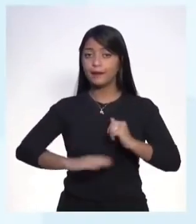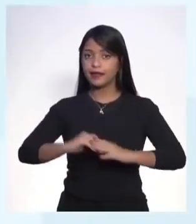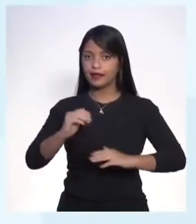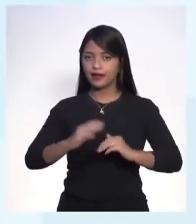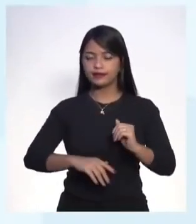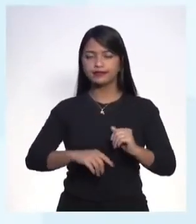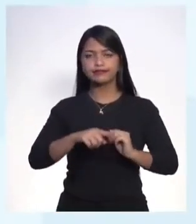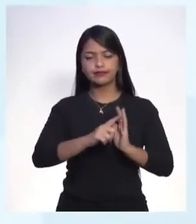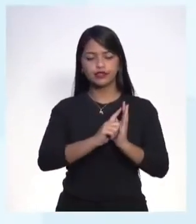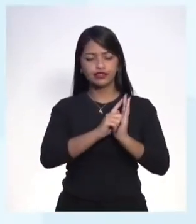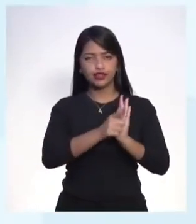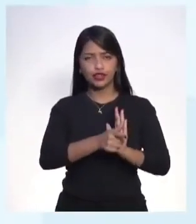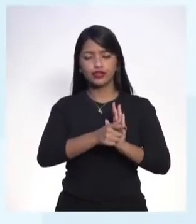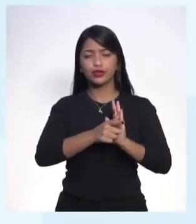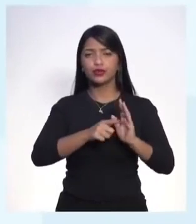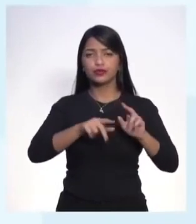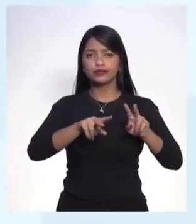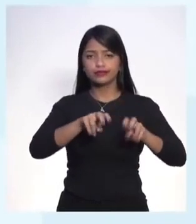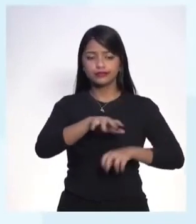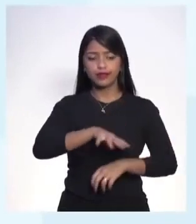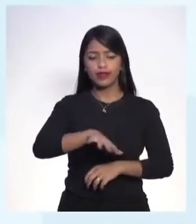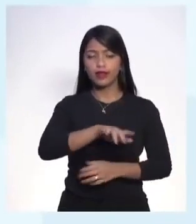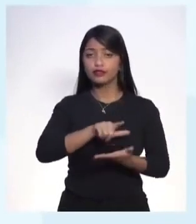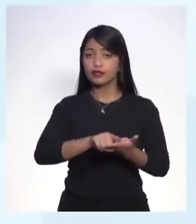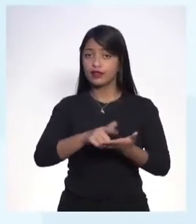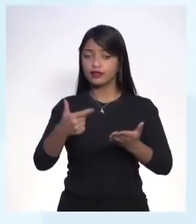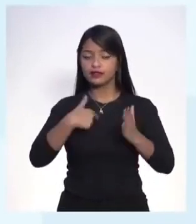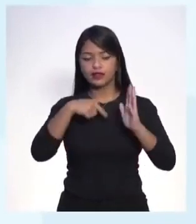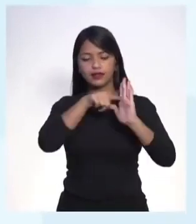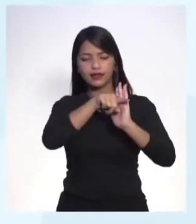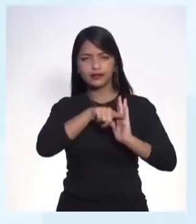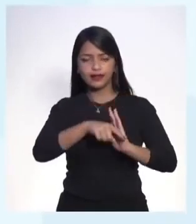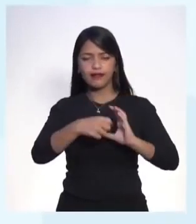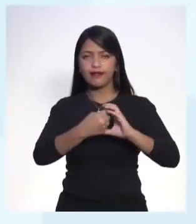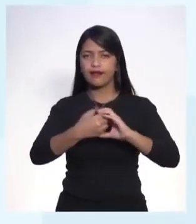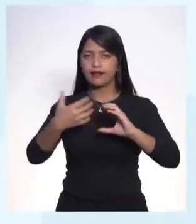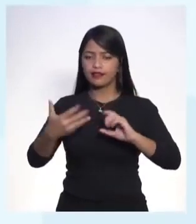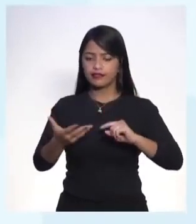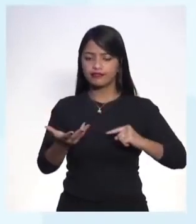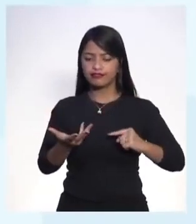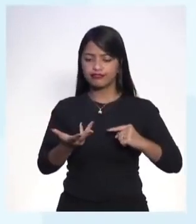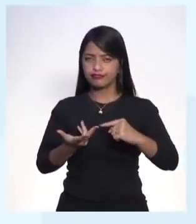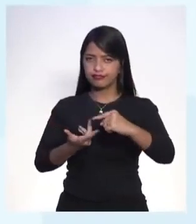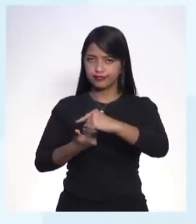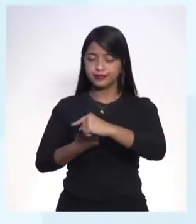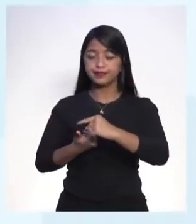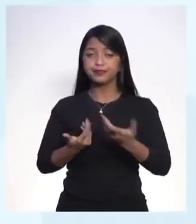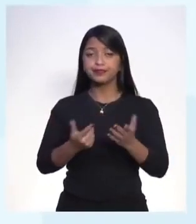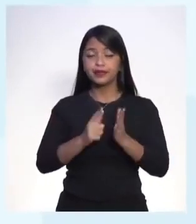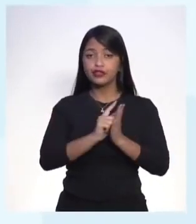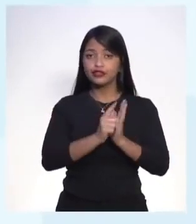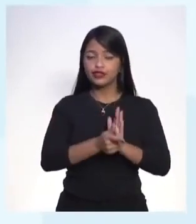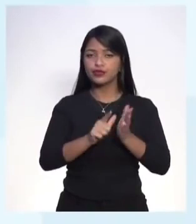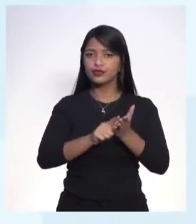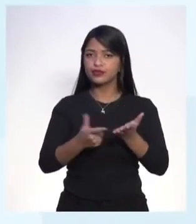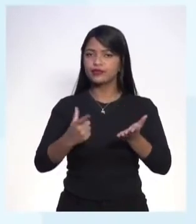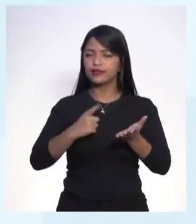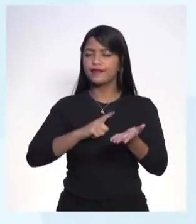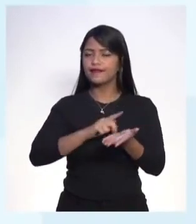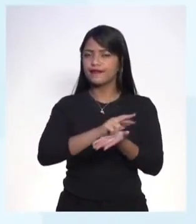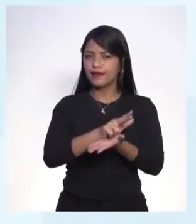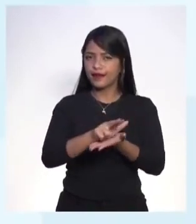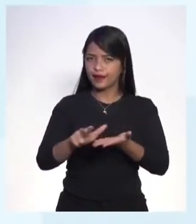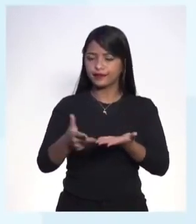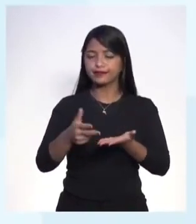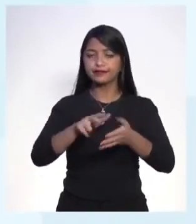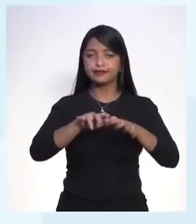dos gêneros textuais do campo jornalístico e conhecer as características dos diferentes gêneros jornalísticos, escritos,